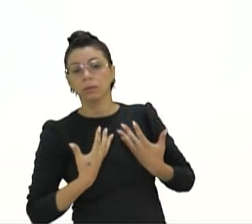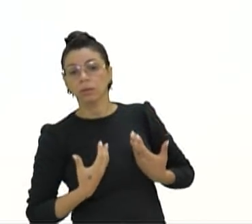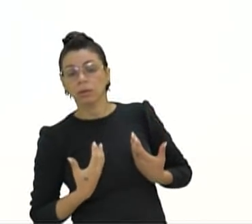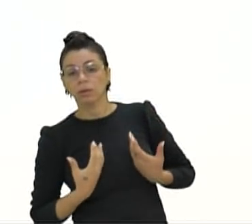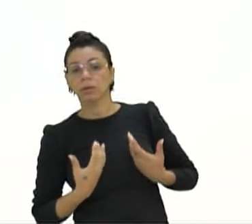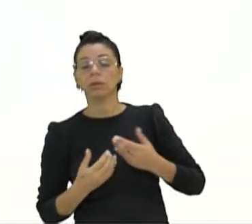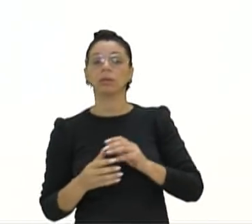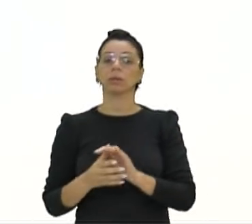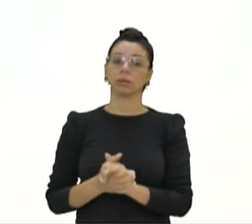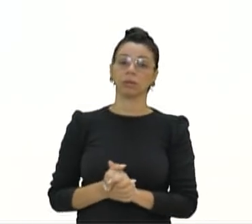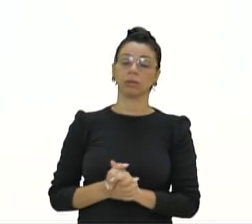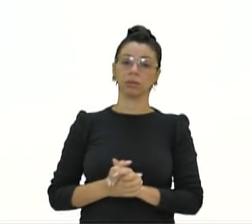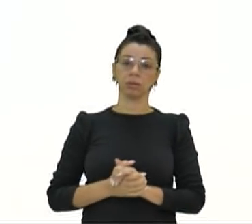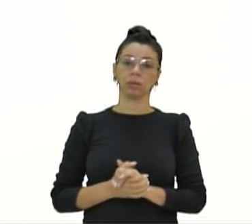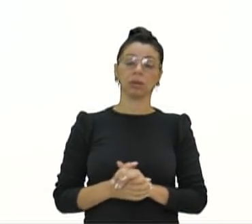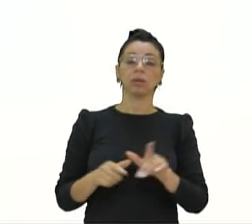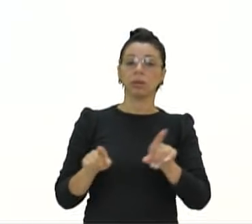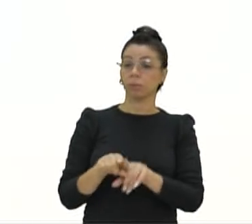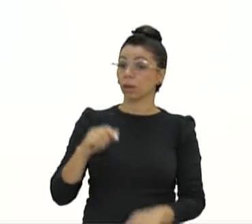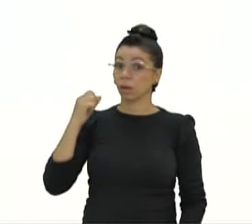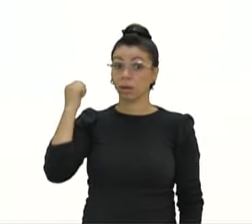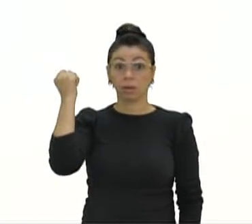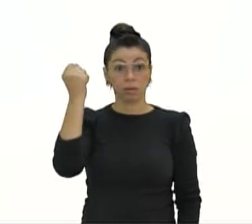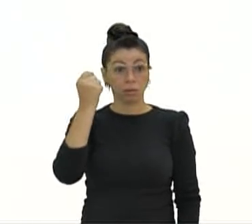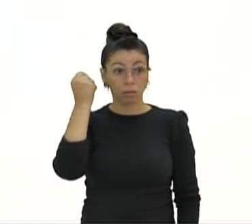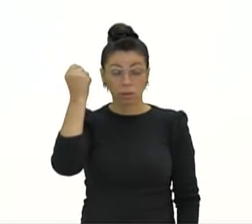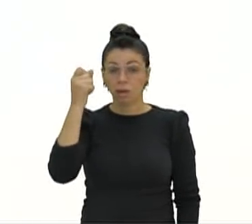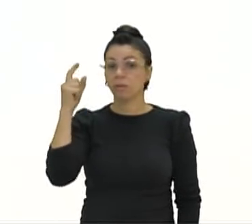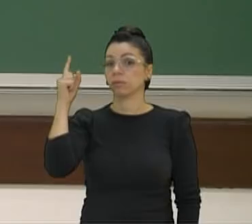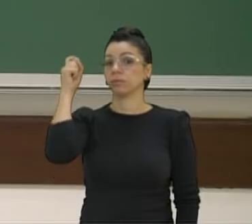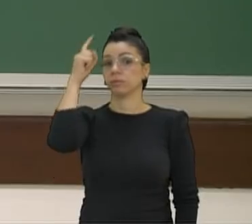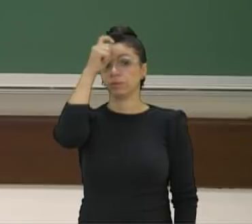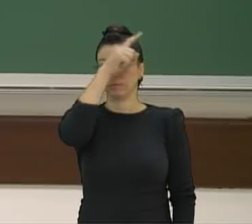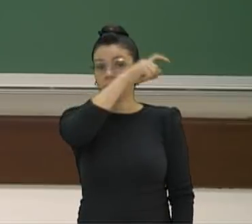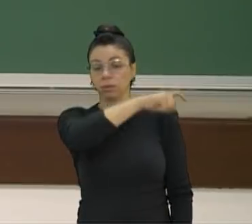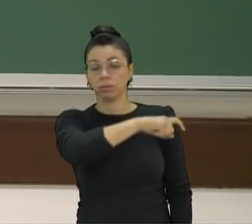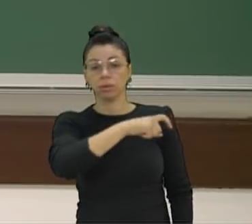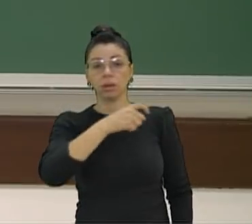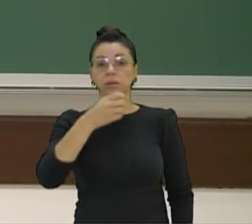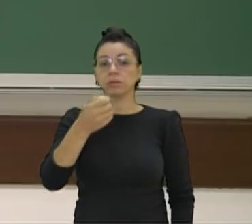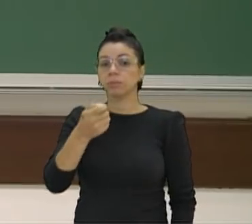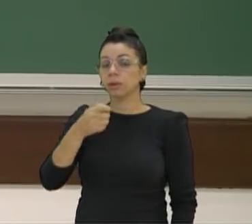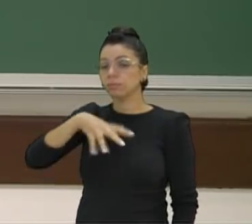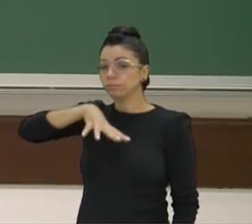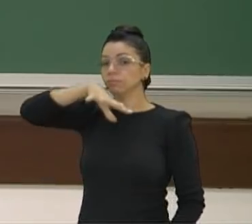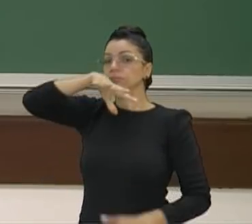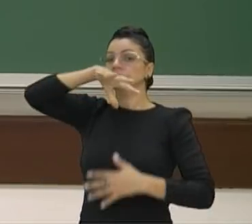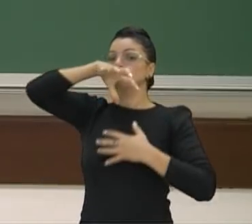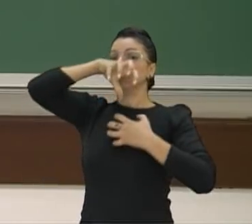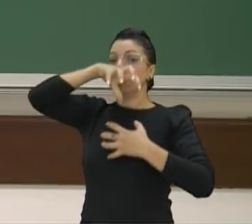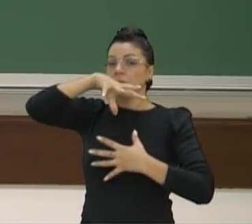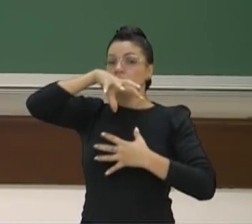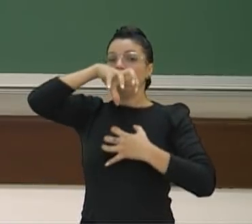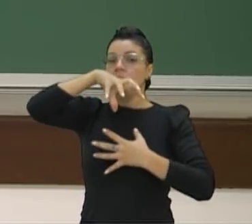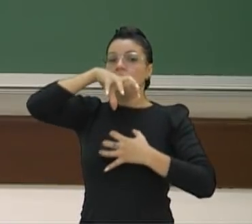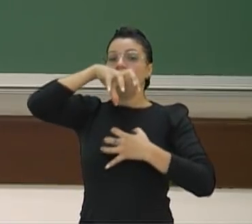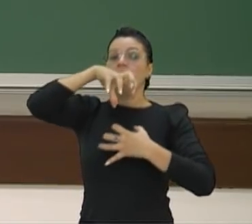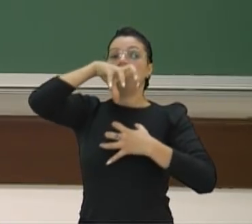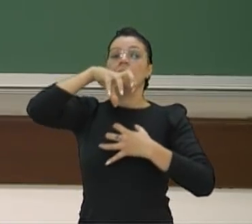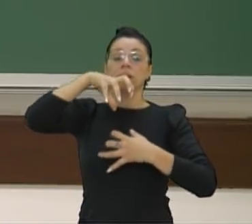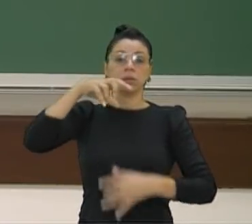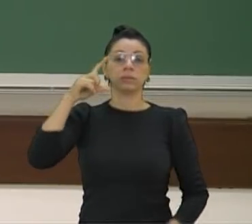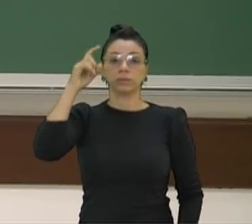em casos, né, que já estão se agravando, dificuldades para respirar. Mas lembrando aqui que tem